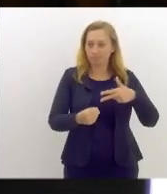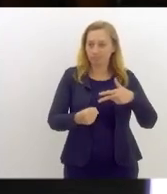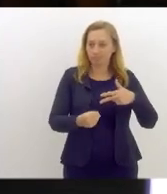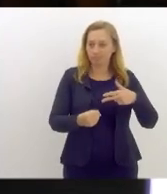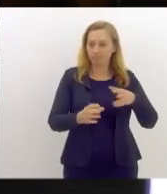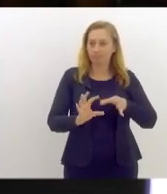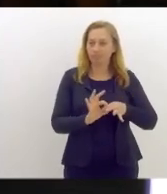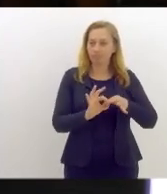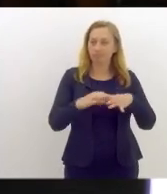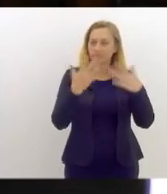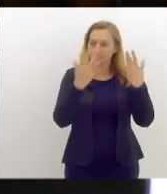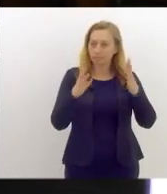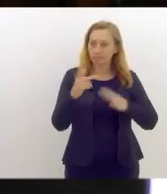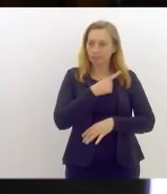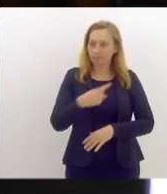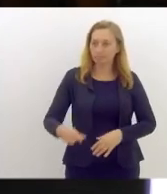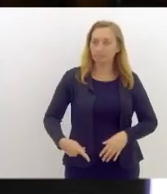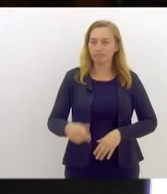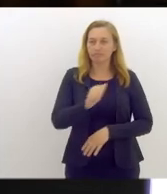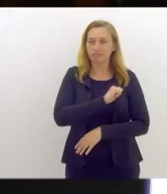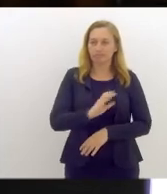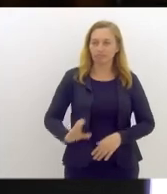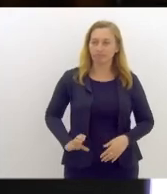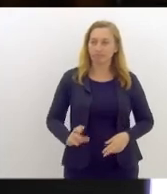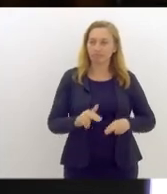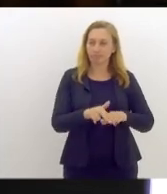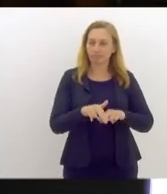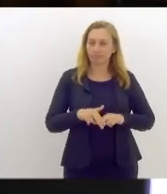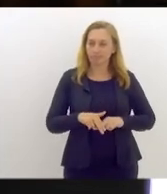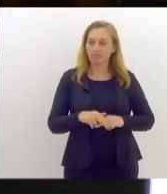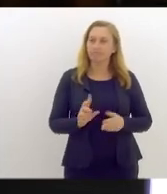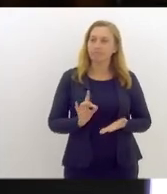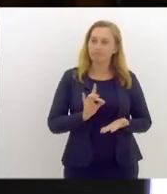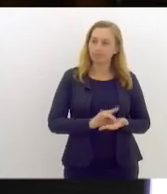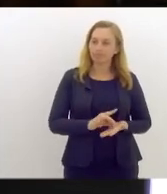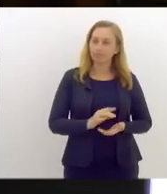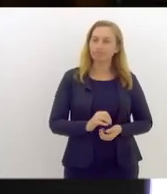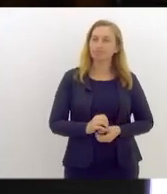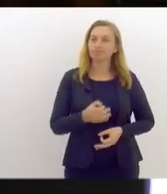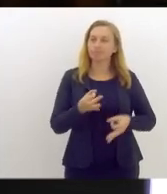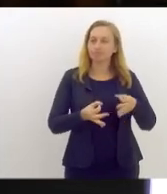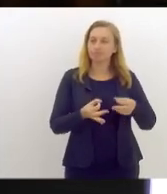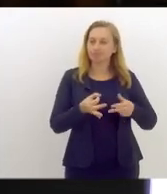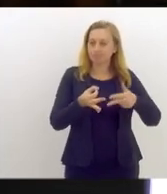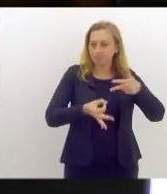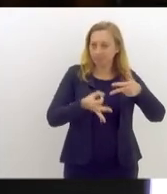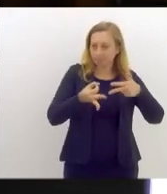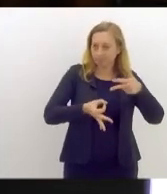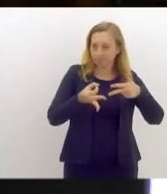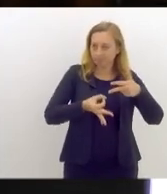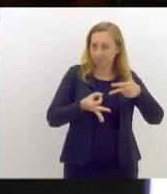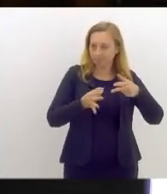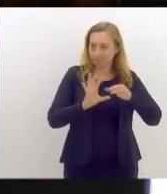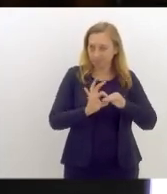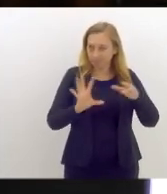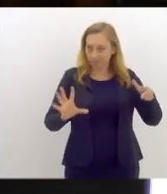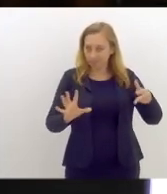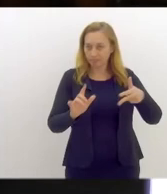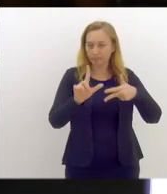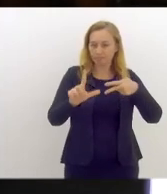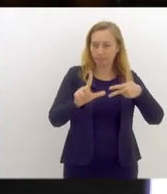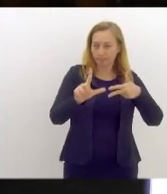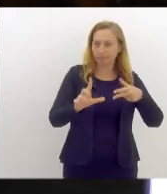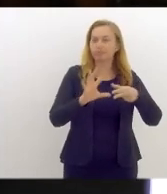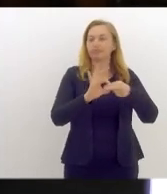vez eu parabenizo presente por conta disso porque na realidade o judiciário é independente o Executivo